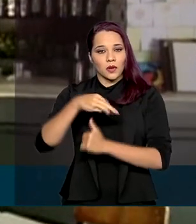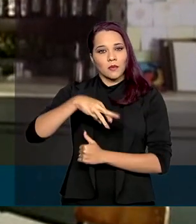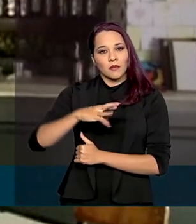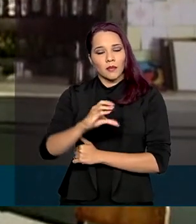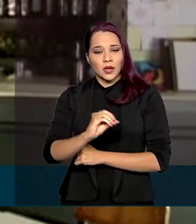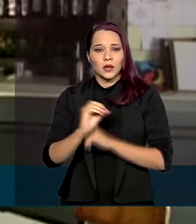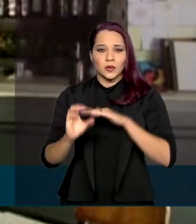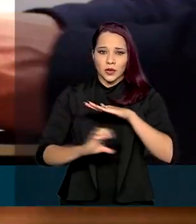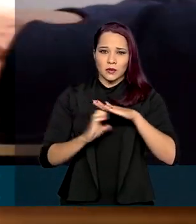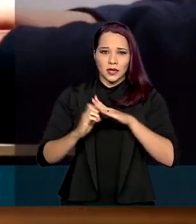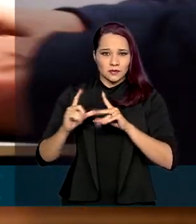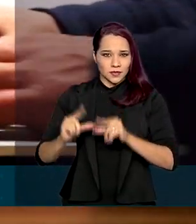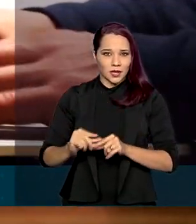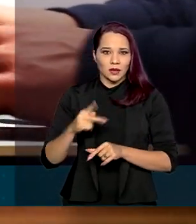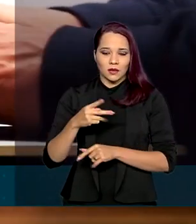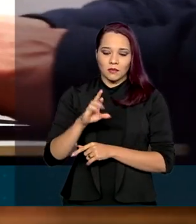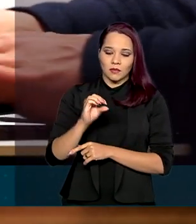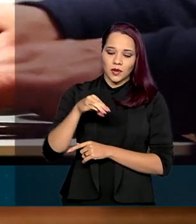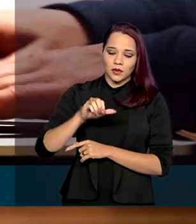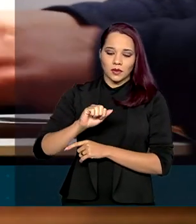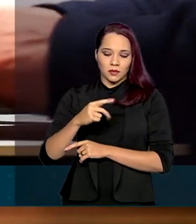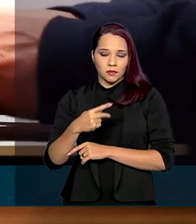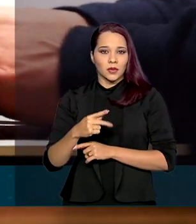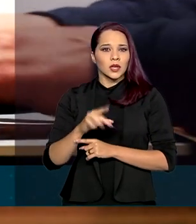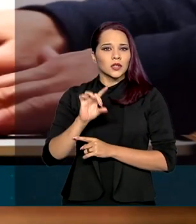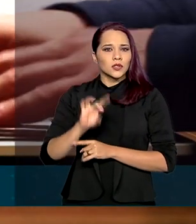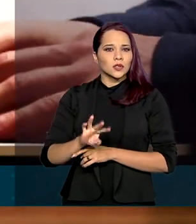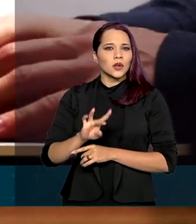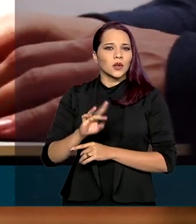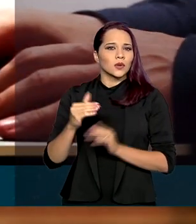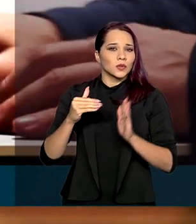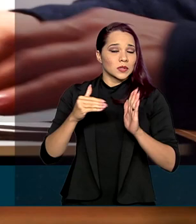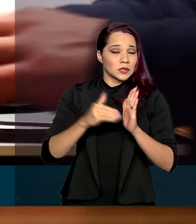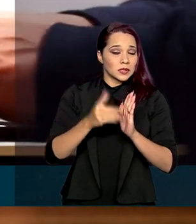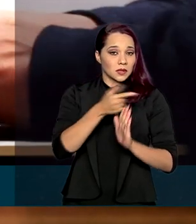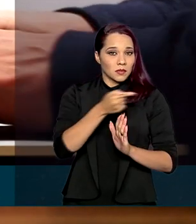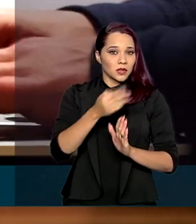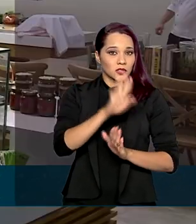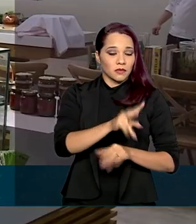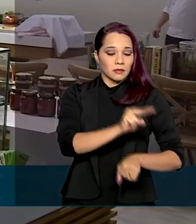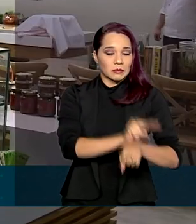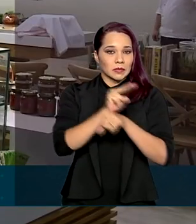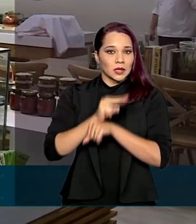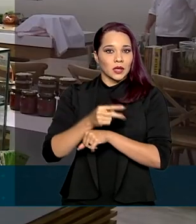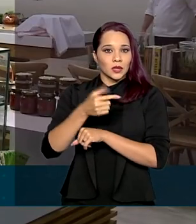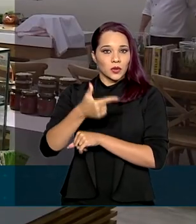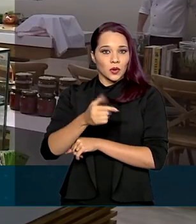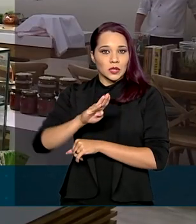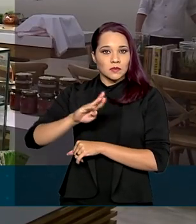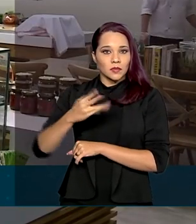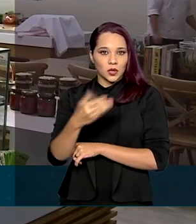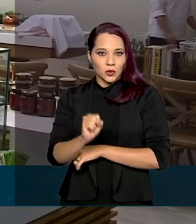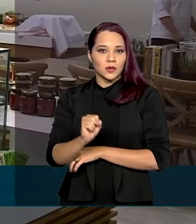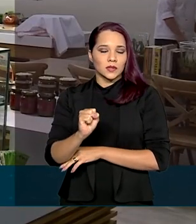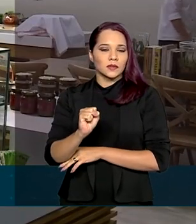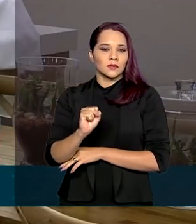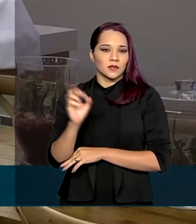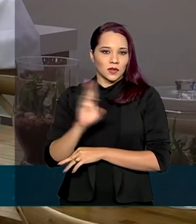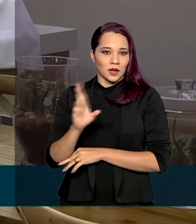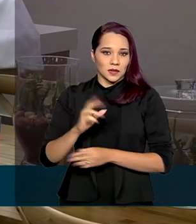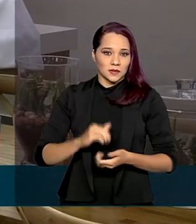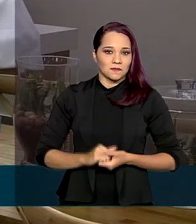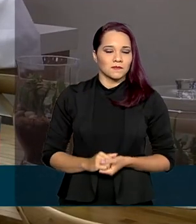Empresas, o Pronamp, por exemplo, apenas na última semana foram emprestados 2,5 bilhões de reais. A